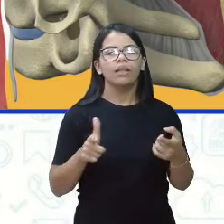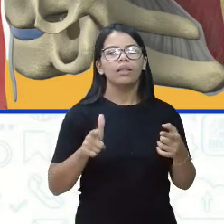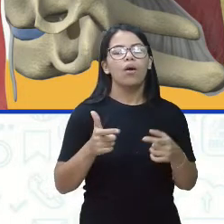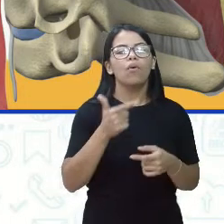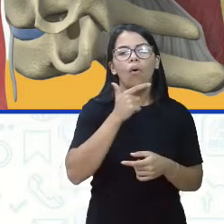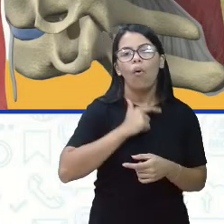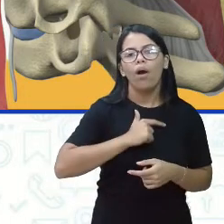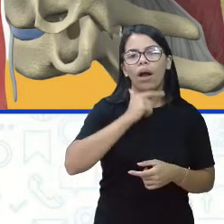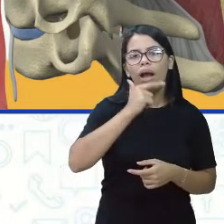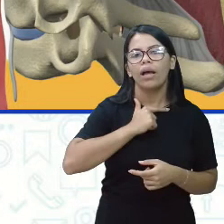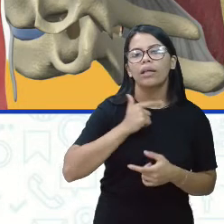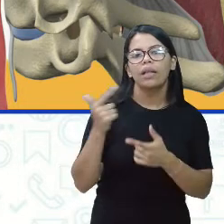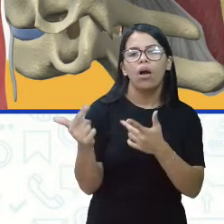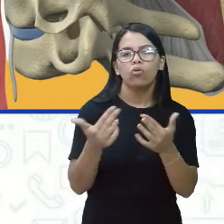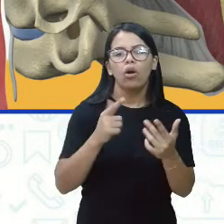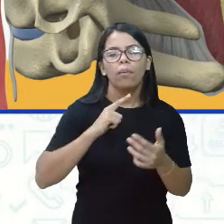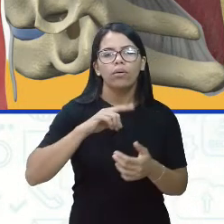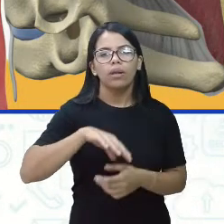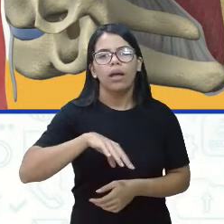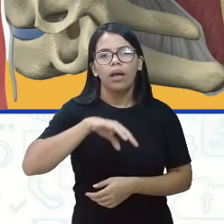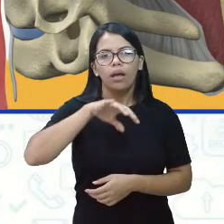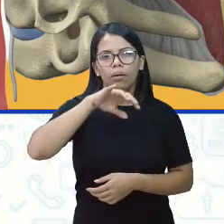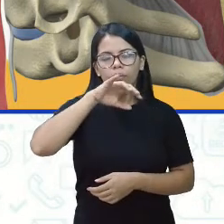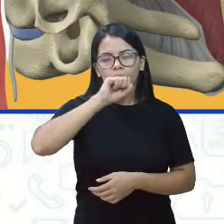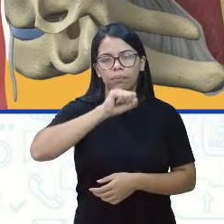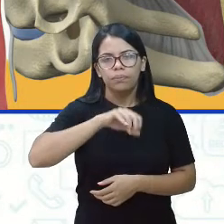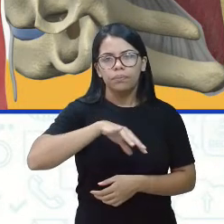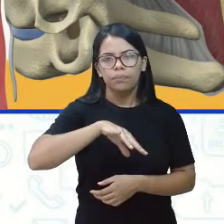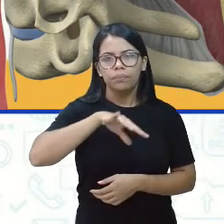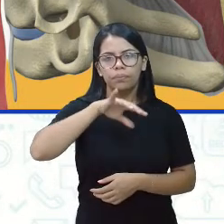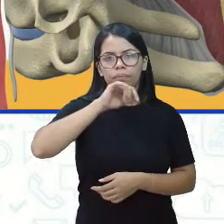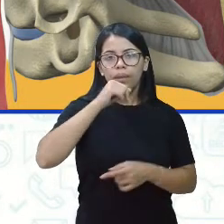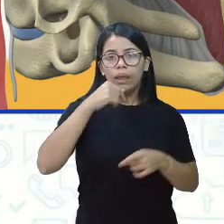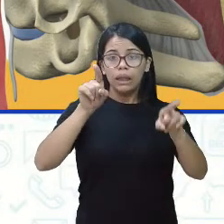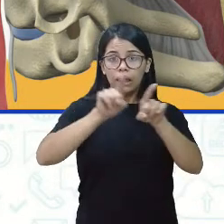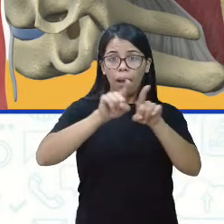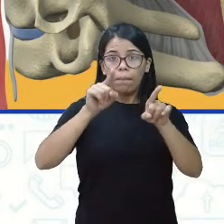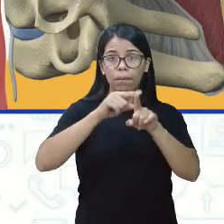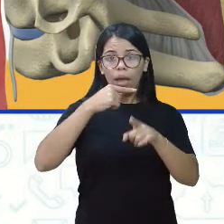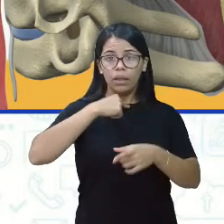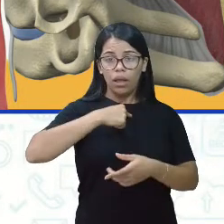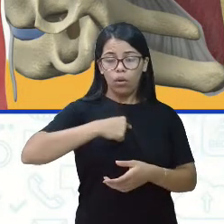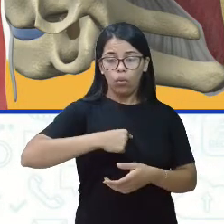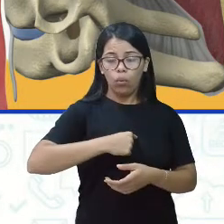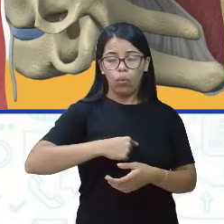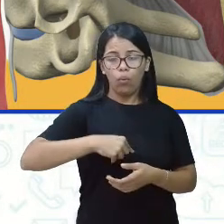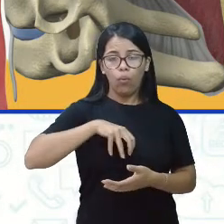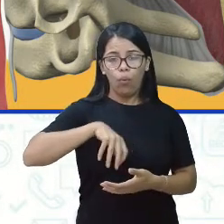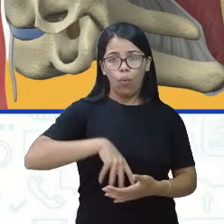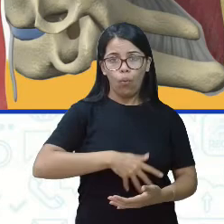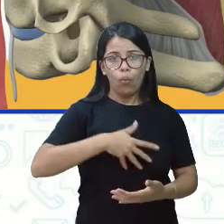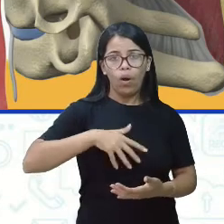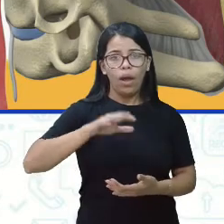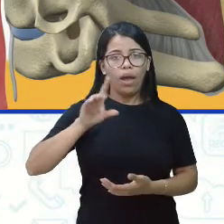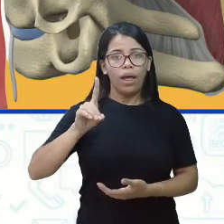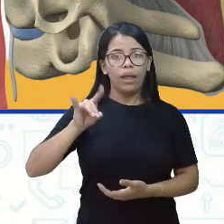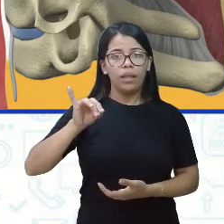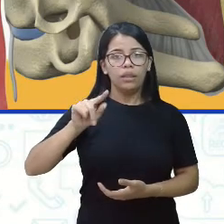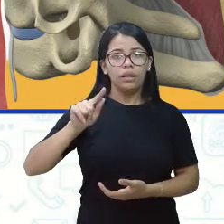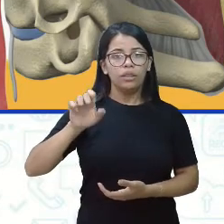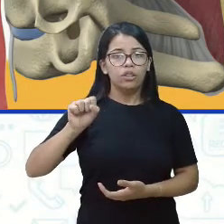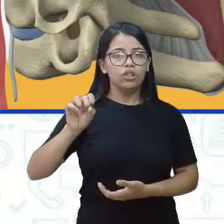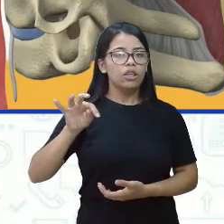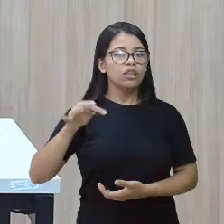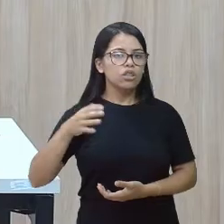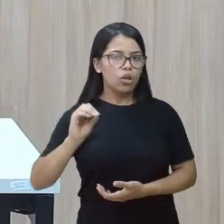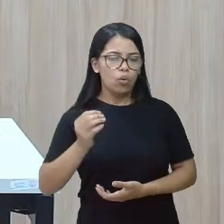sistemas respiratórios, ao sistema respiratório e digestório, auxiliado pela epiglote. Então, a gente vai conversar